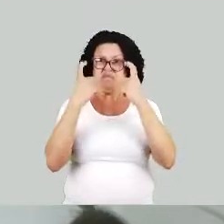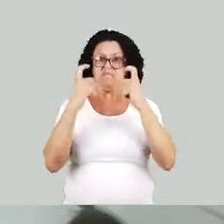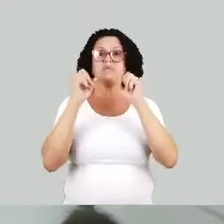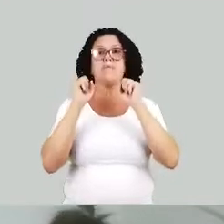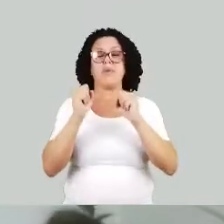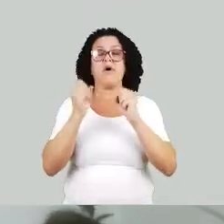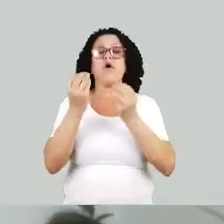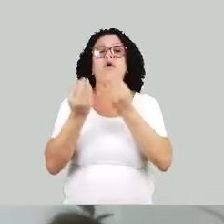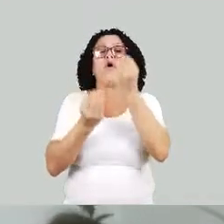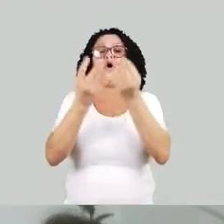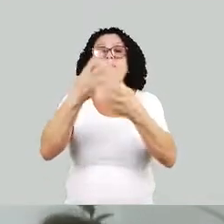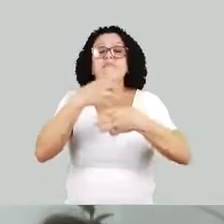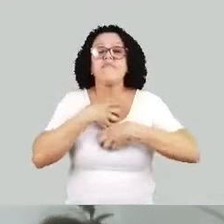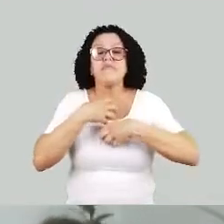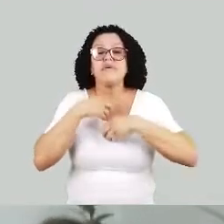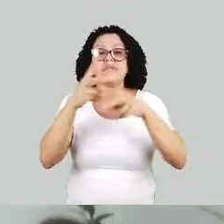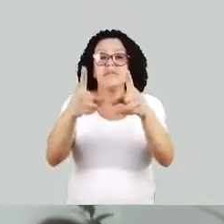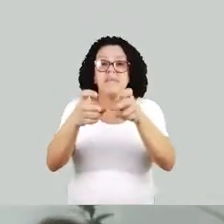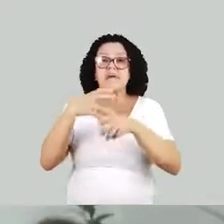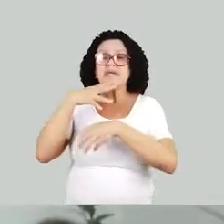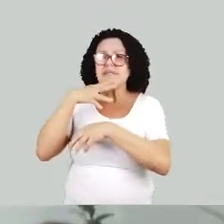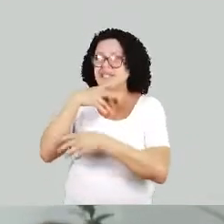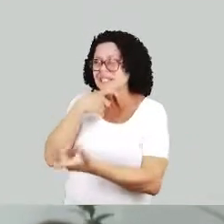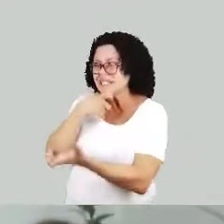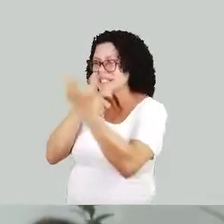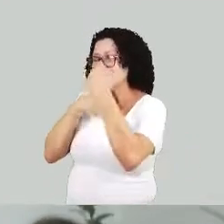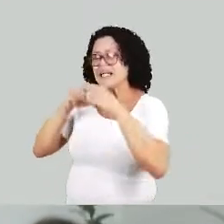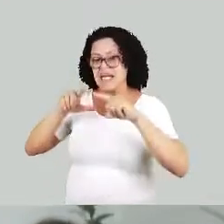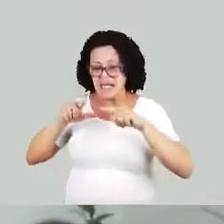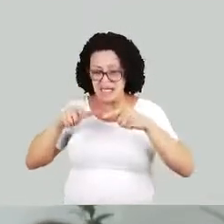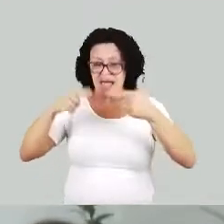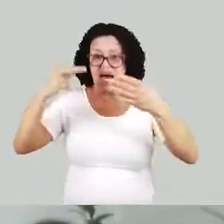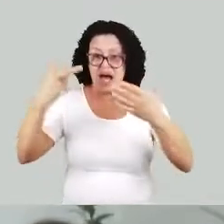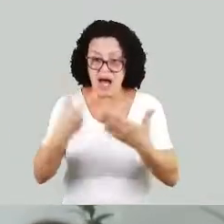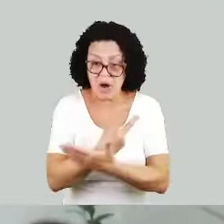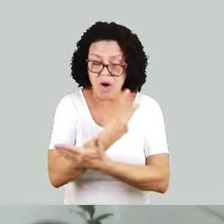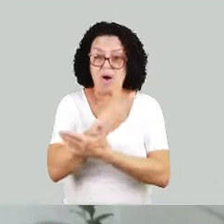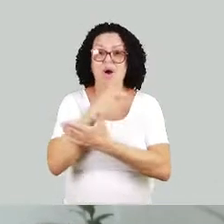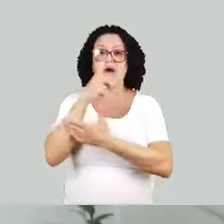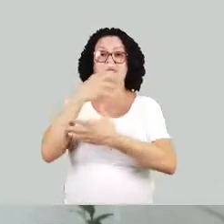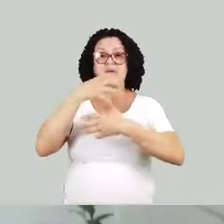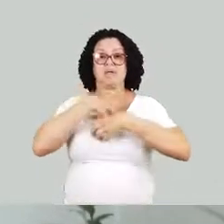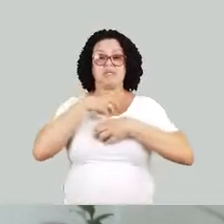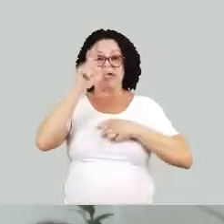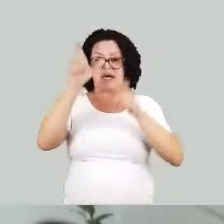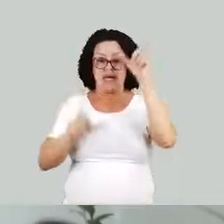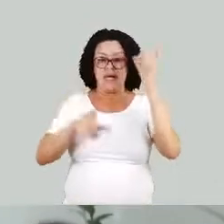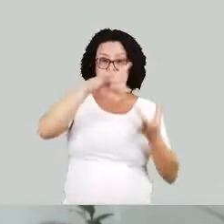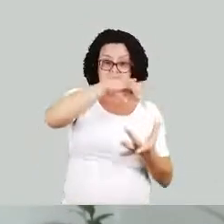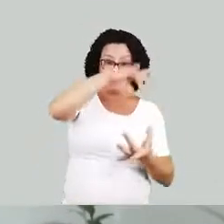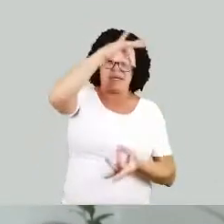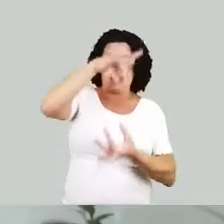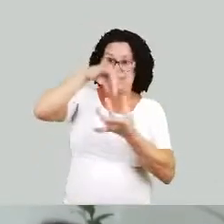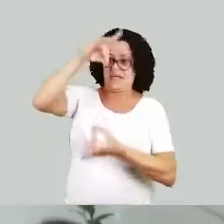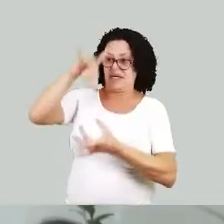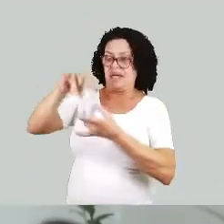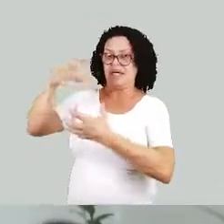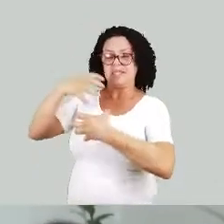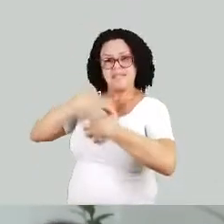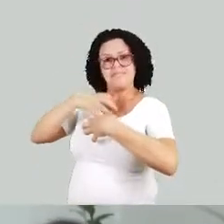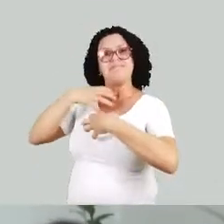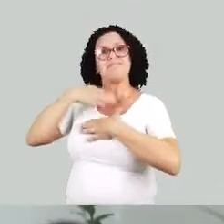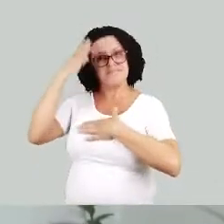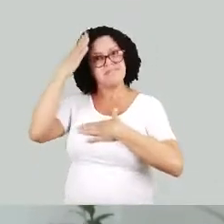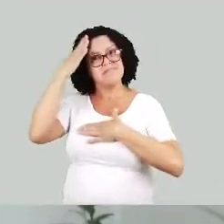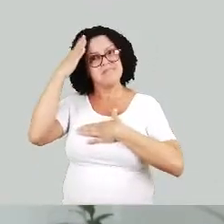Então, é a maneira com que o ato que foi provocado é recepcionado pela pessoa que se